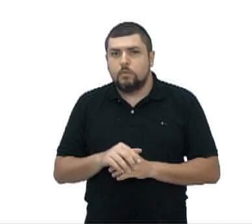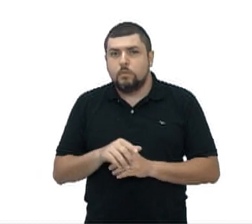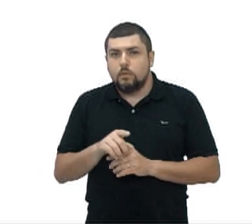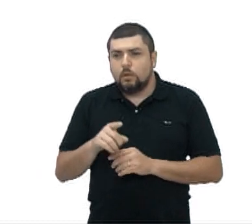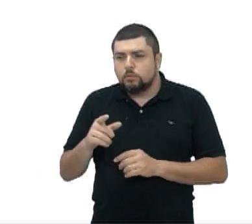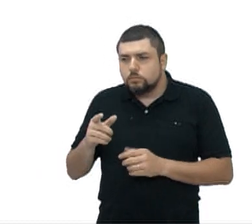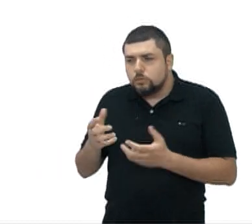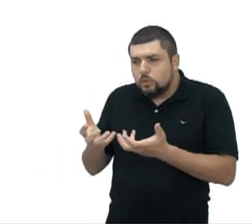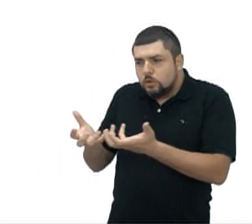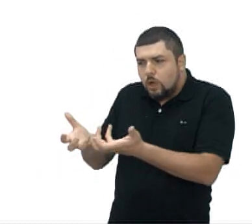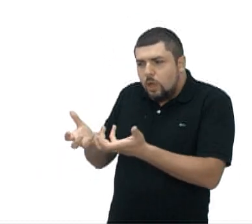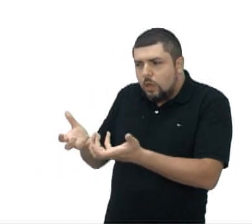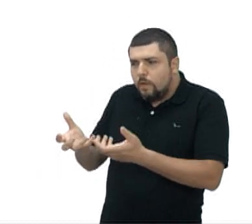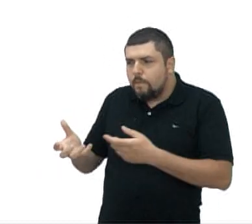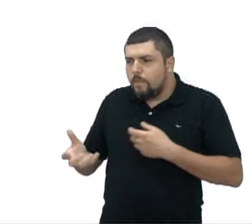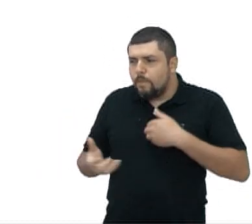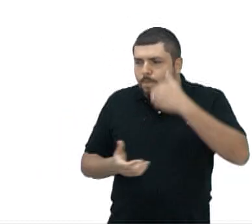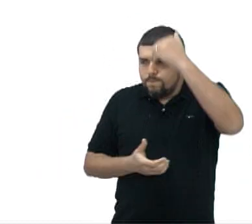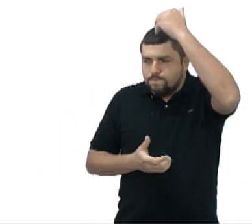que você quer?